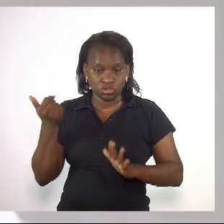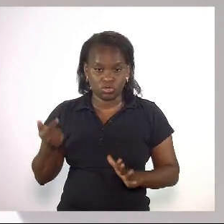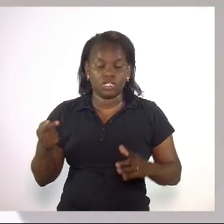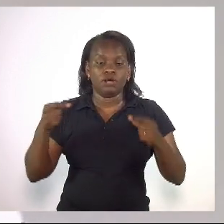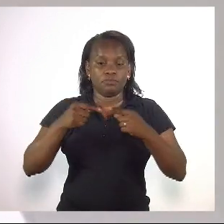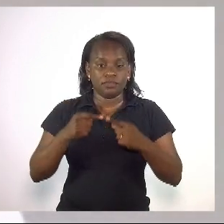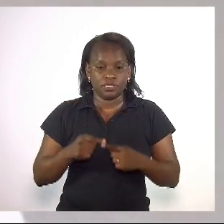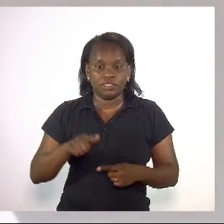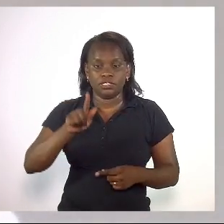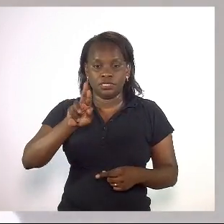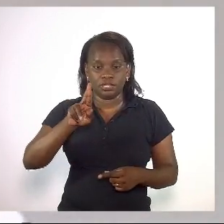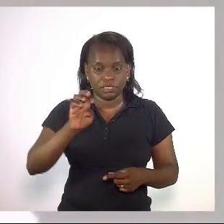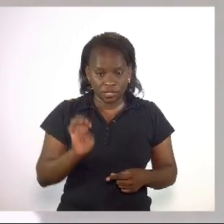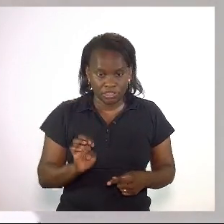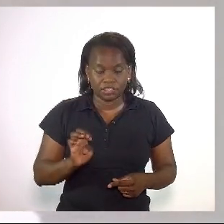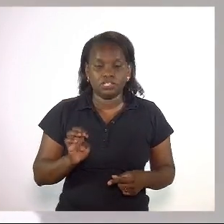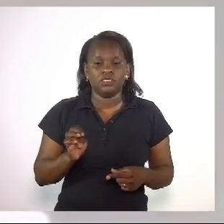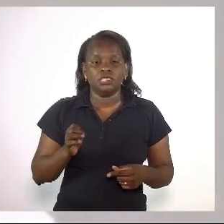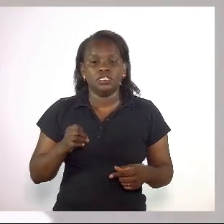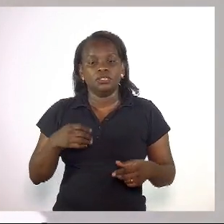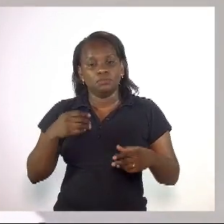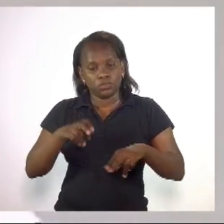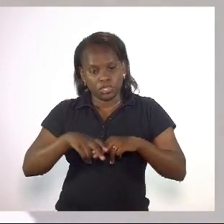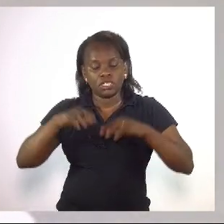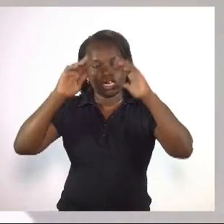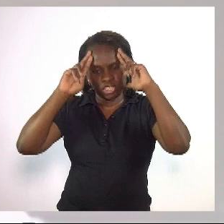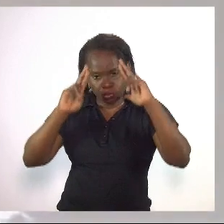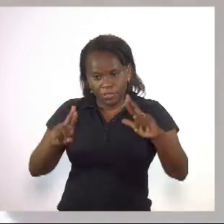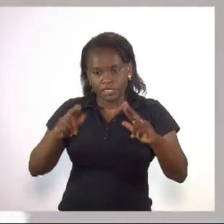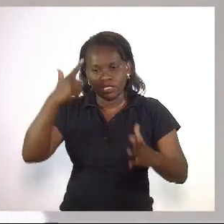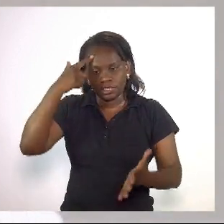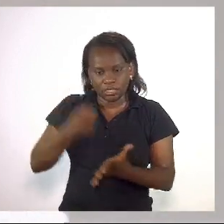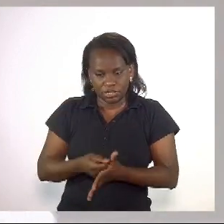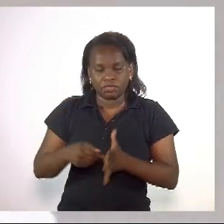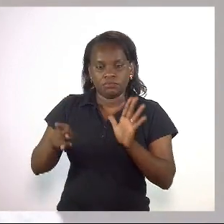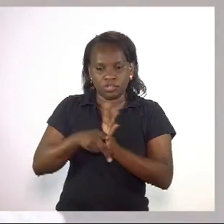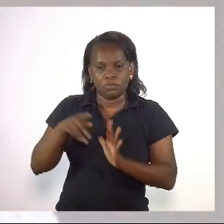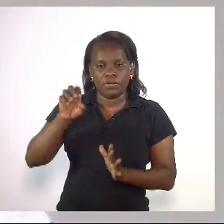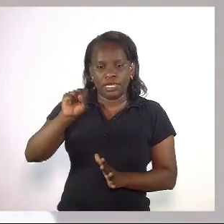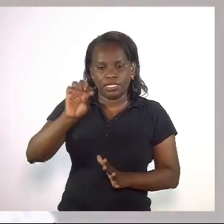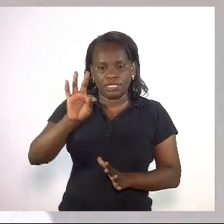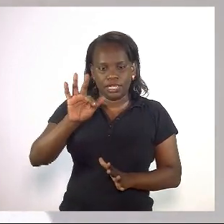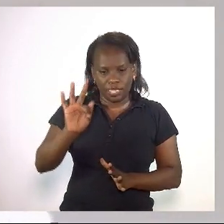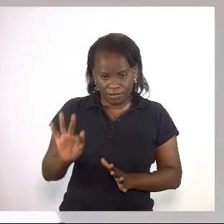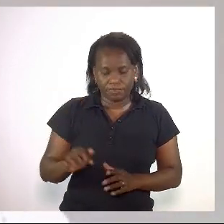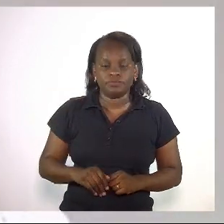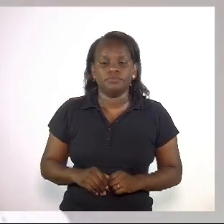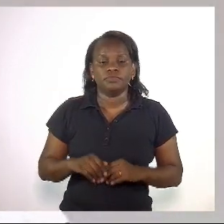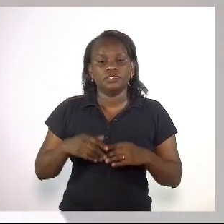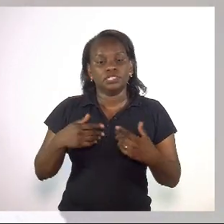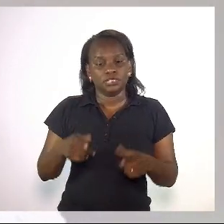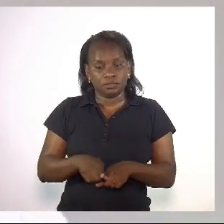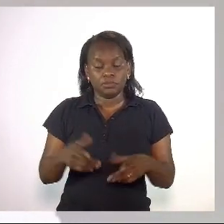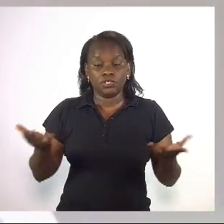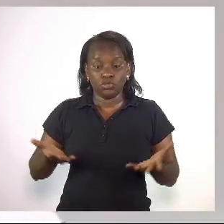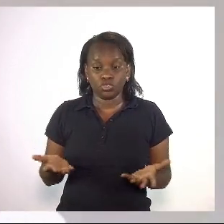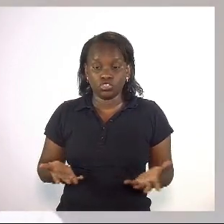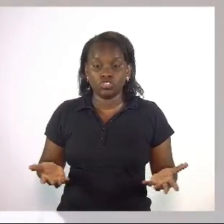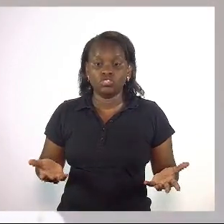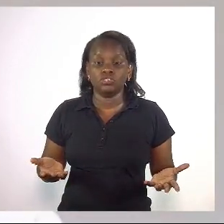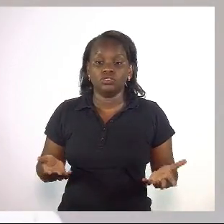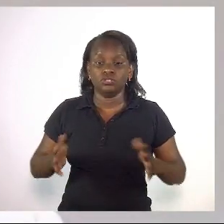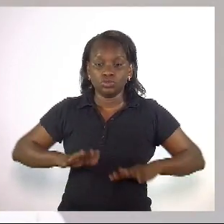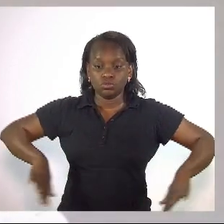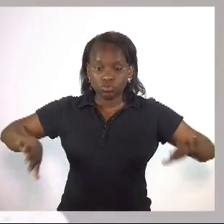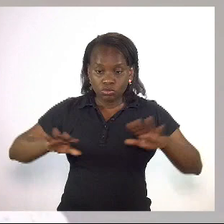a aplicação da DREA, por óbvio, até por respeito à decisão liminar do Supremo Tribunal Federal e, hoje em dia, dentre